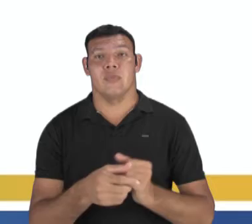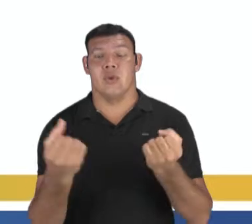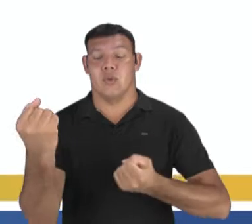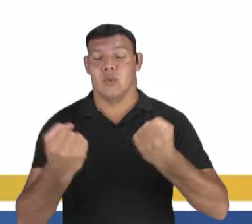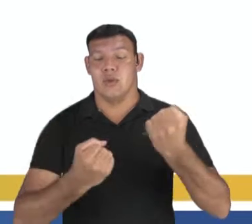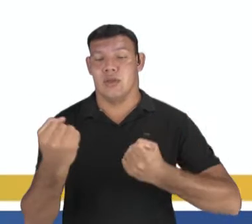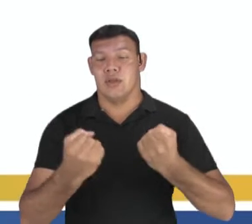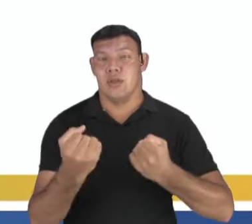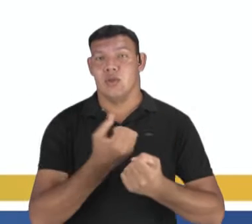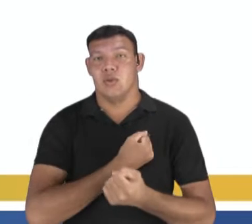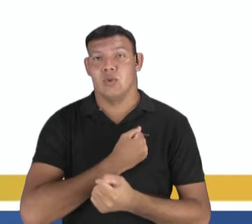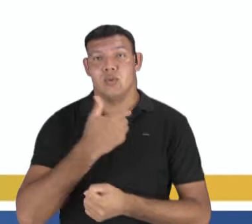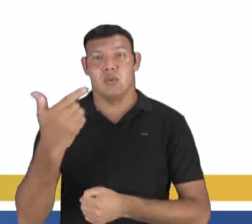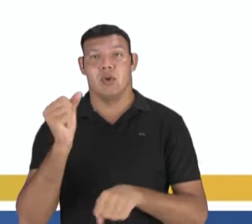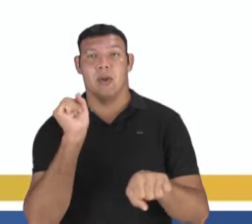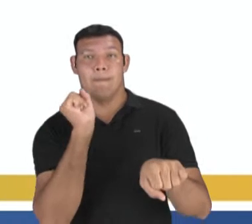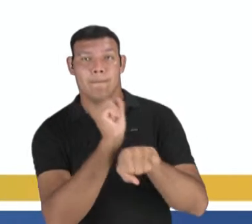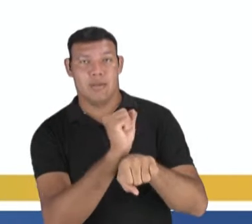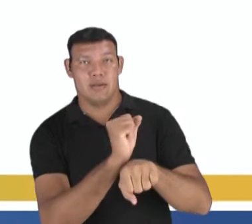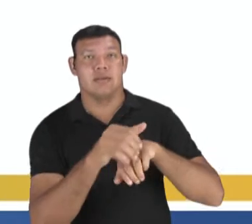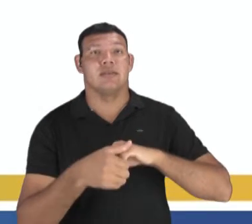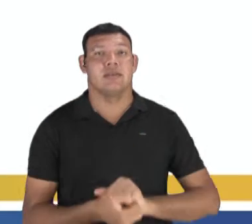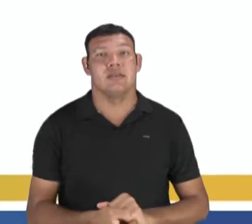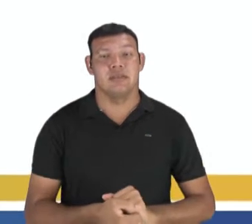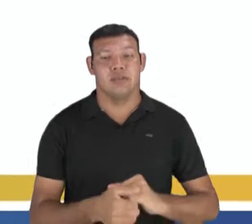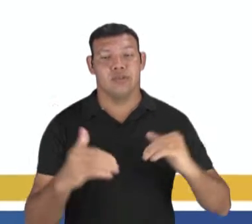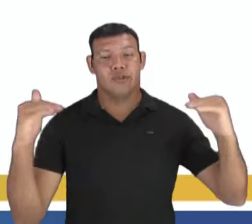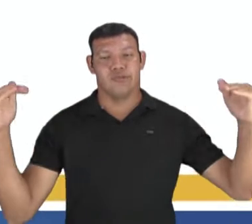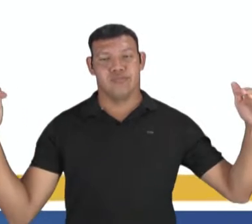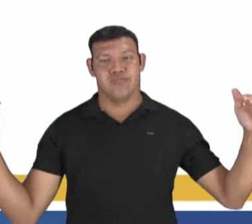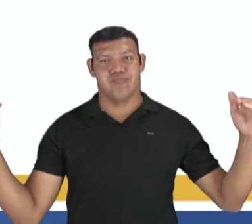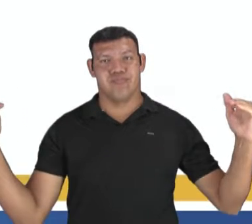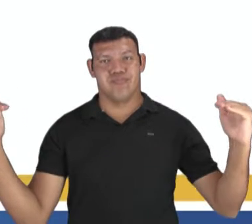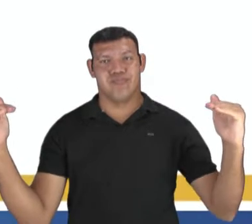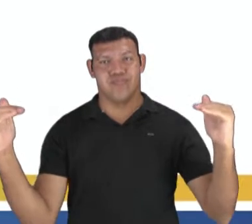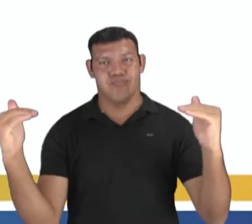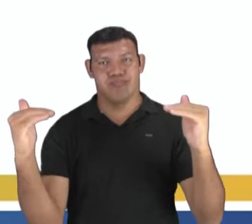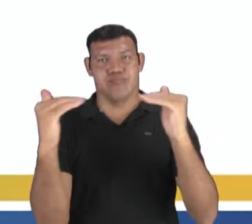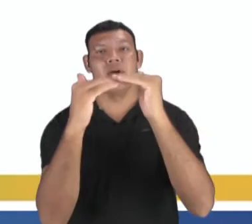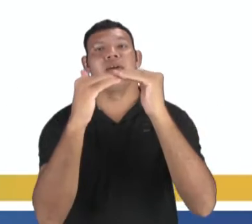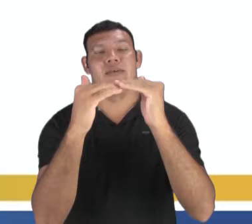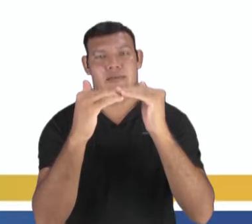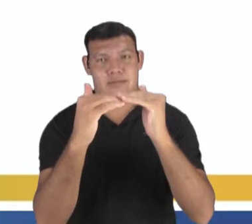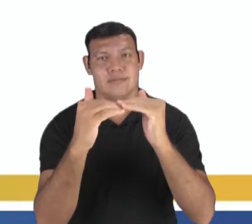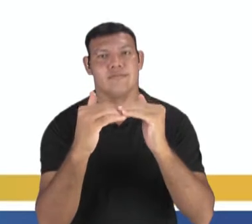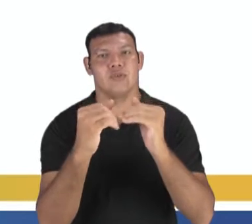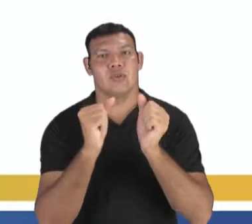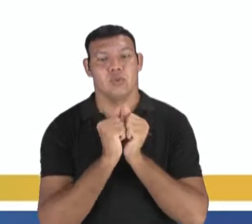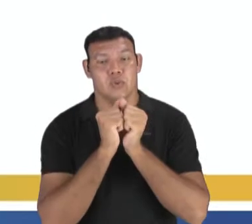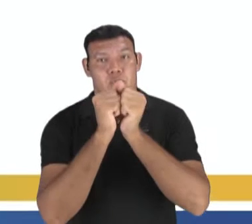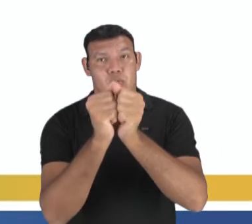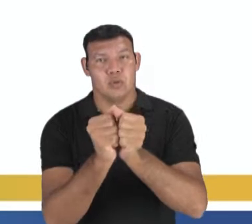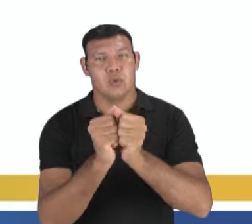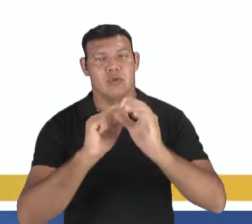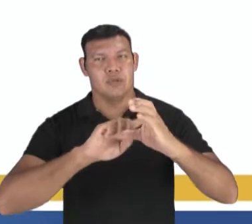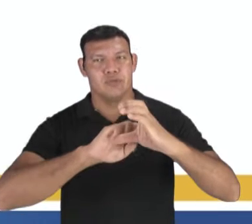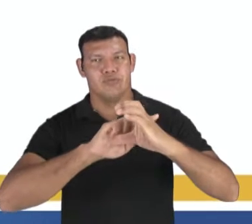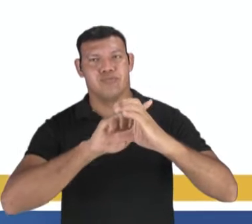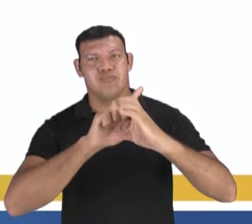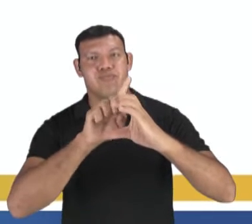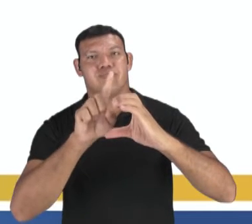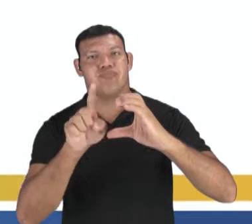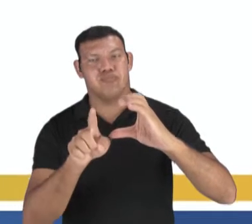está em repouso. No momento em que o carrinho 1 se choca com o carrinho 2, ambos passam a se movimentar juntos com velocidade